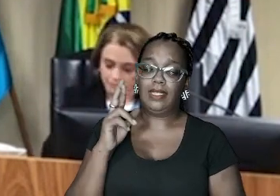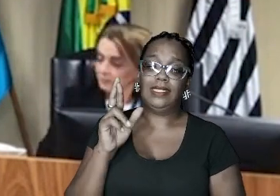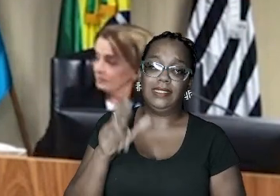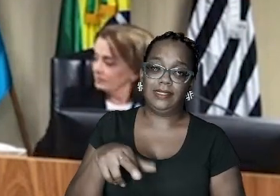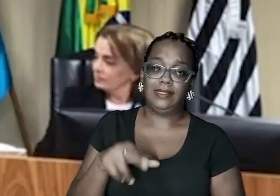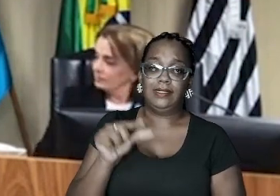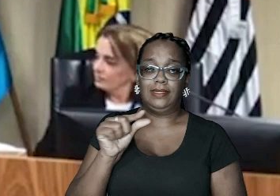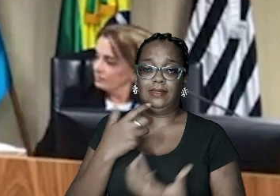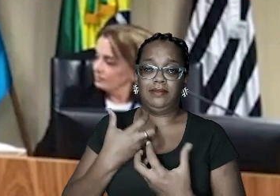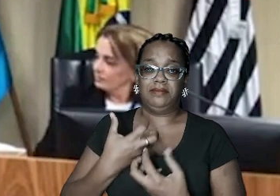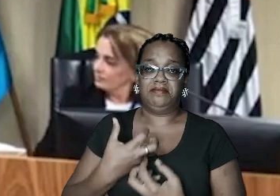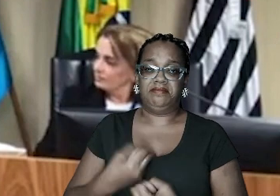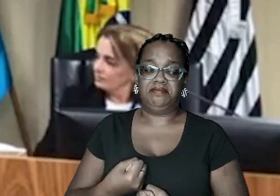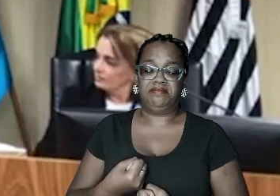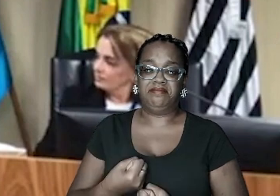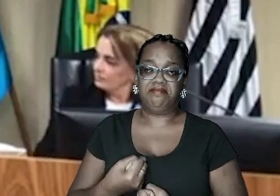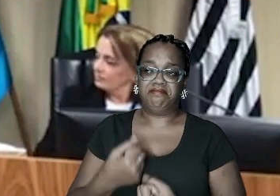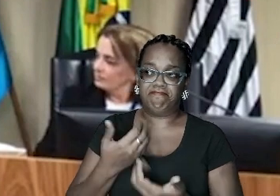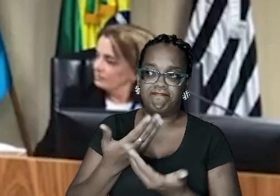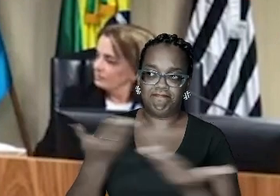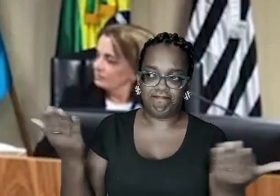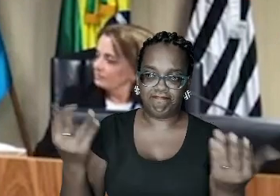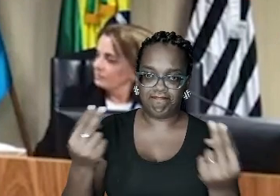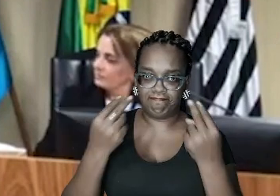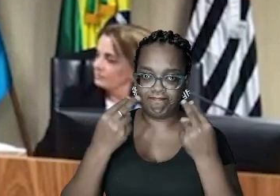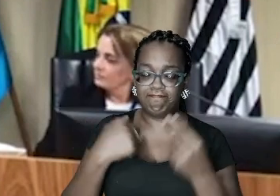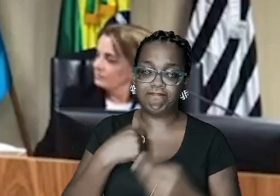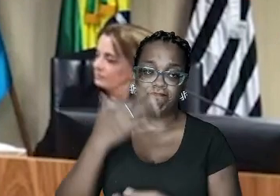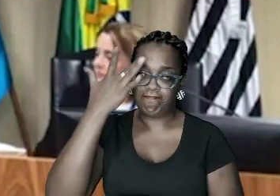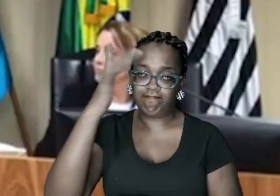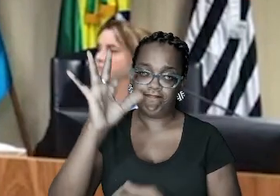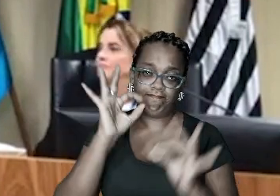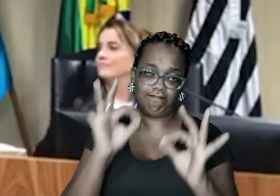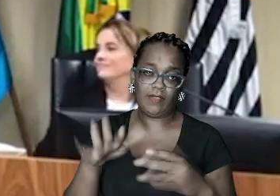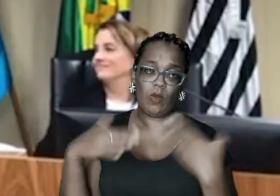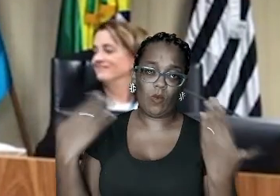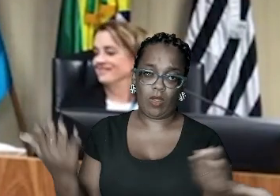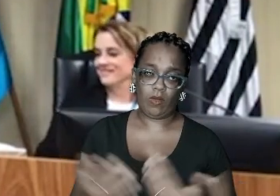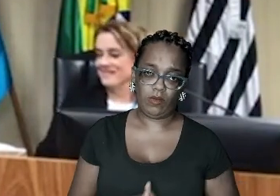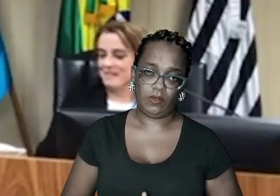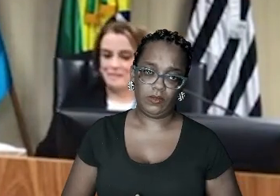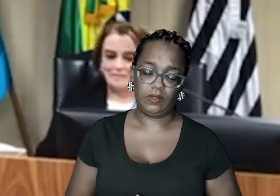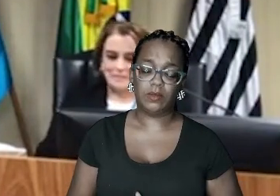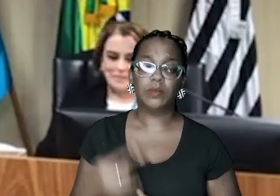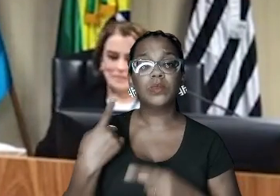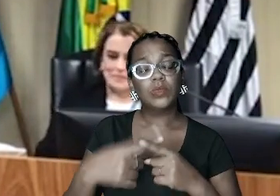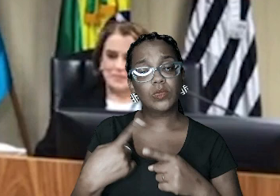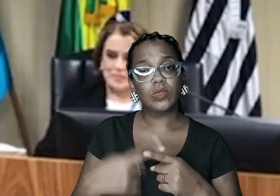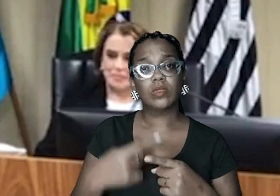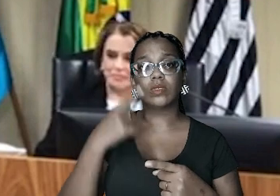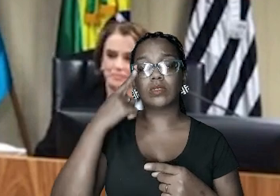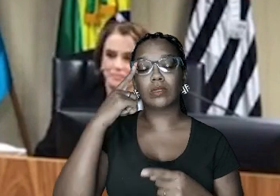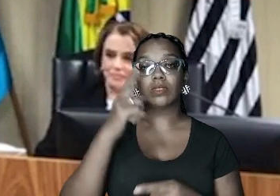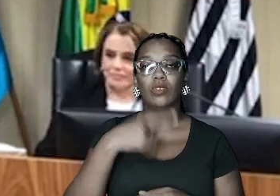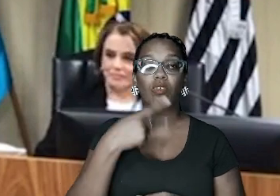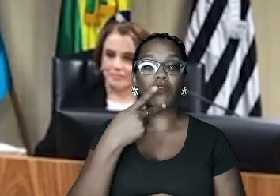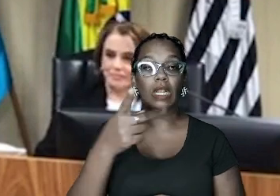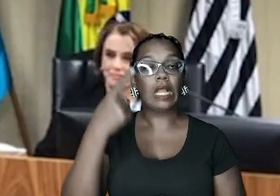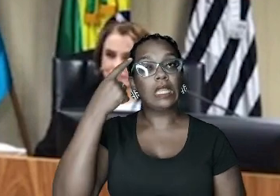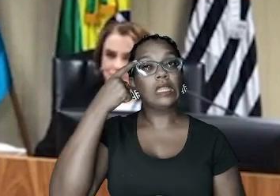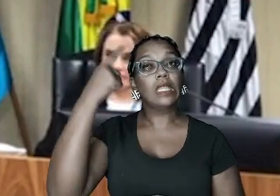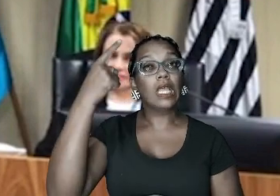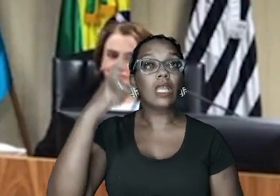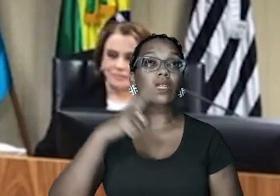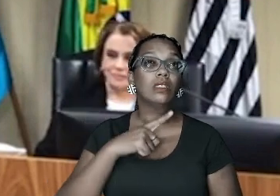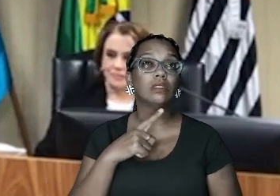frustrante aos senhores né Ainda não sei bem qual é né porque embora se tem aqui uma ideia de